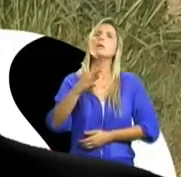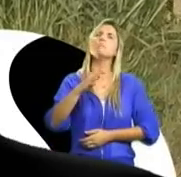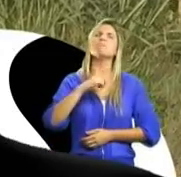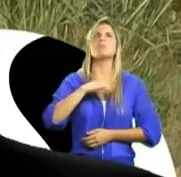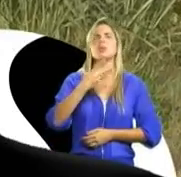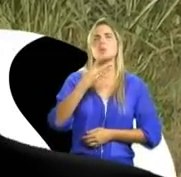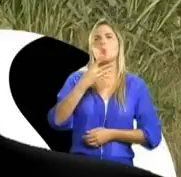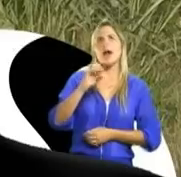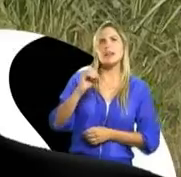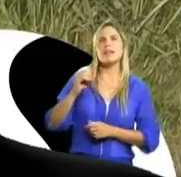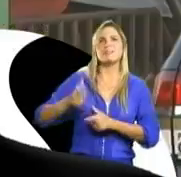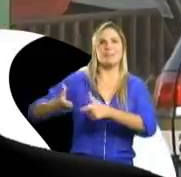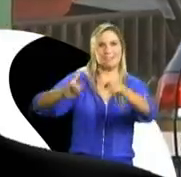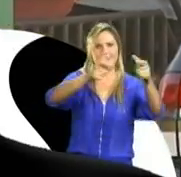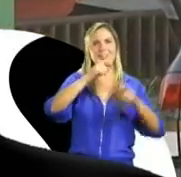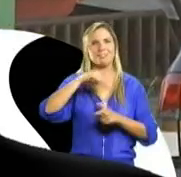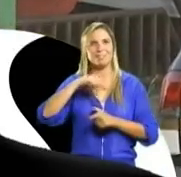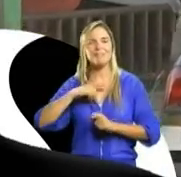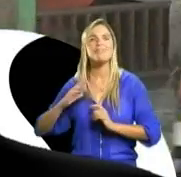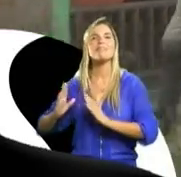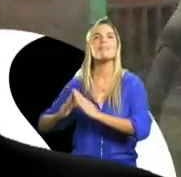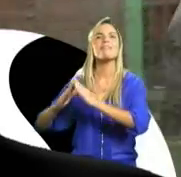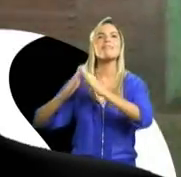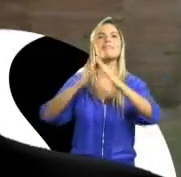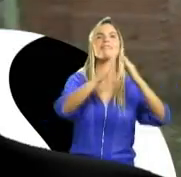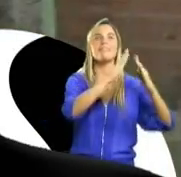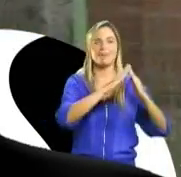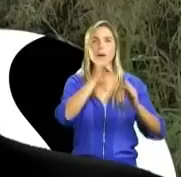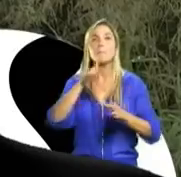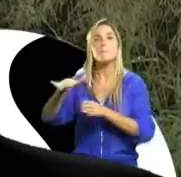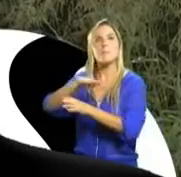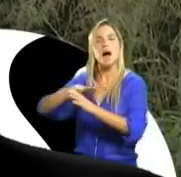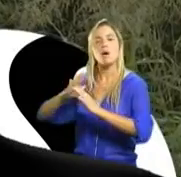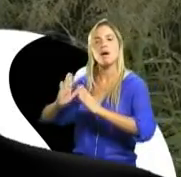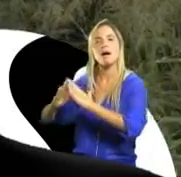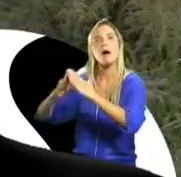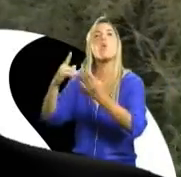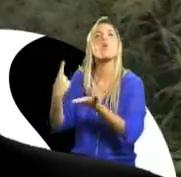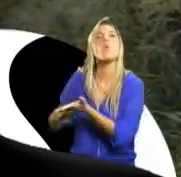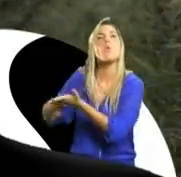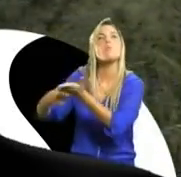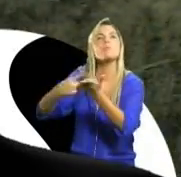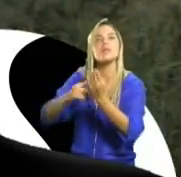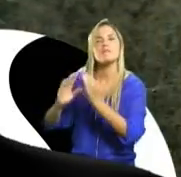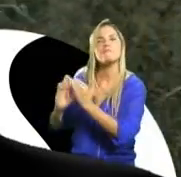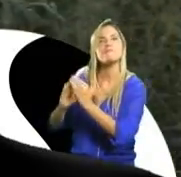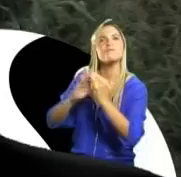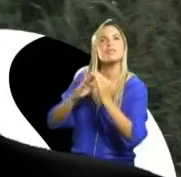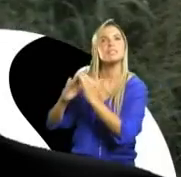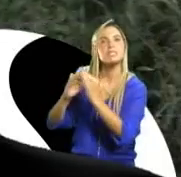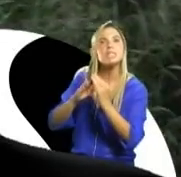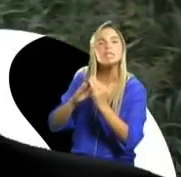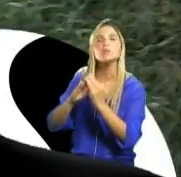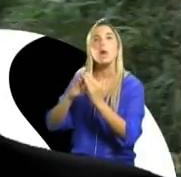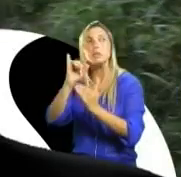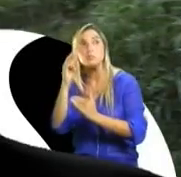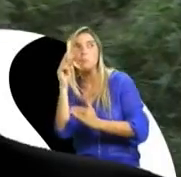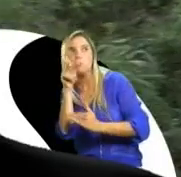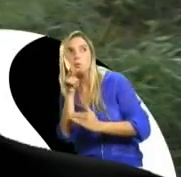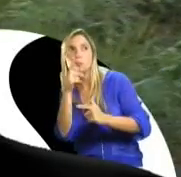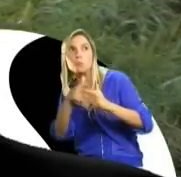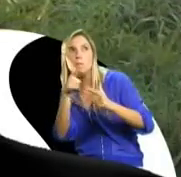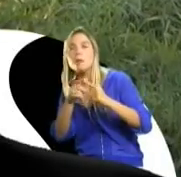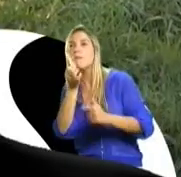vizinhos protegidas foram desenvolvidas nos bairros de Divinópolis. E a proposta para o próximo ano é de que esse número aumente